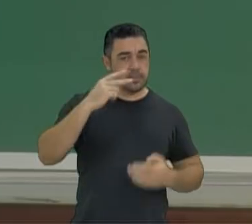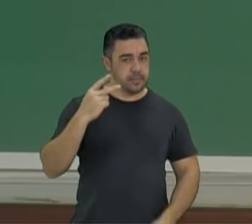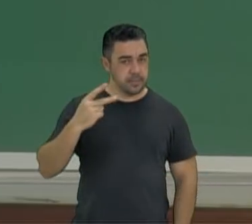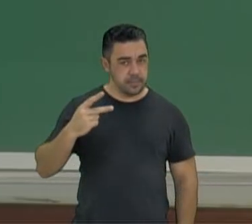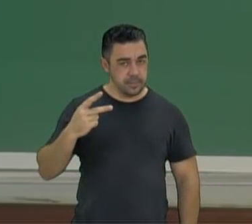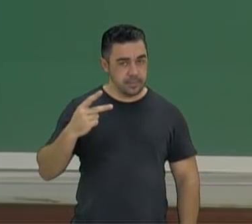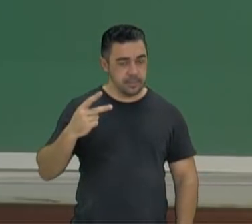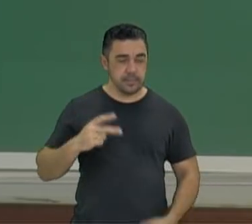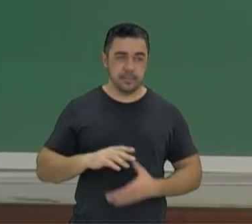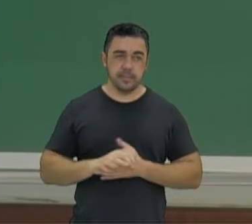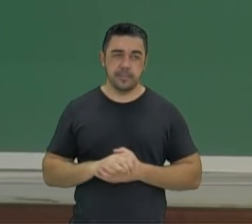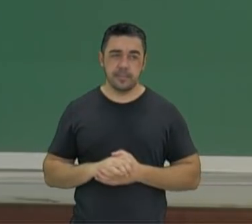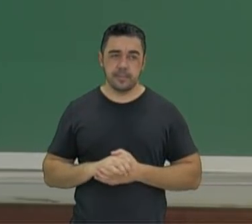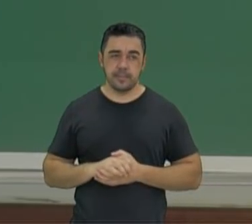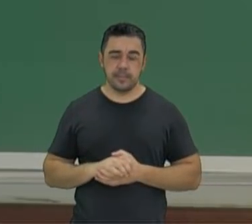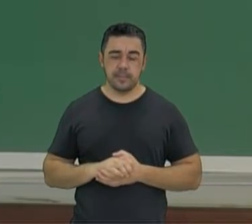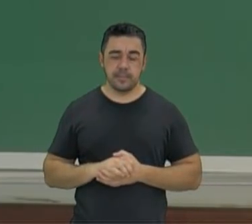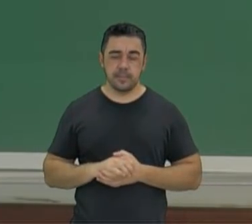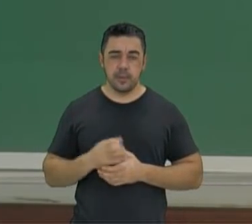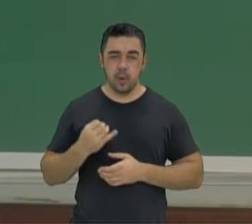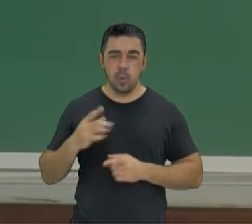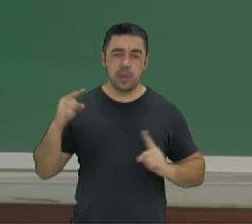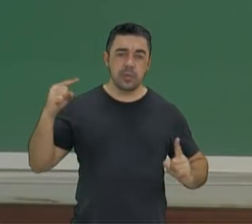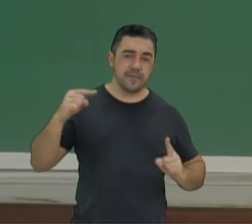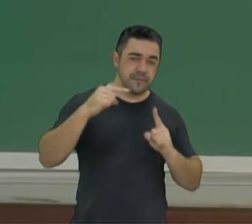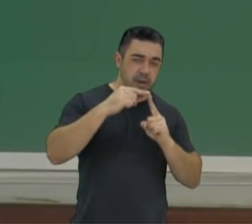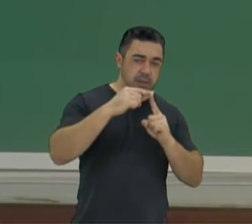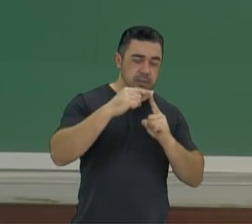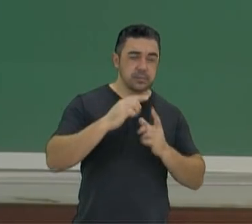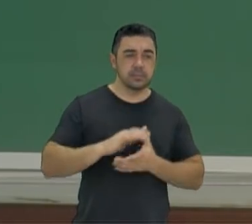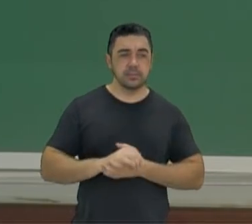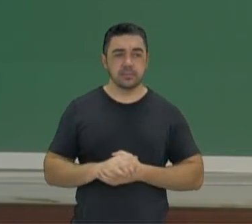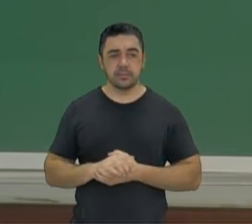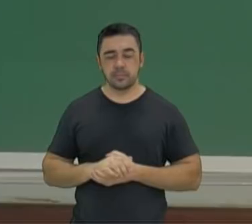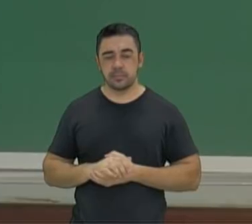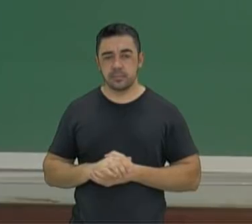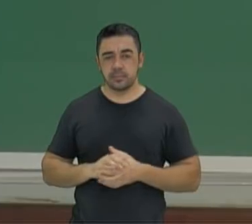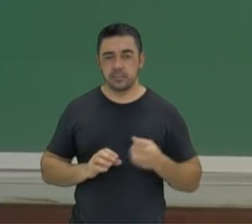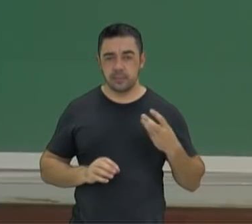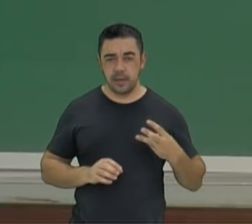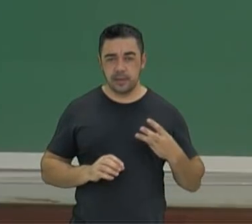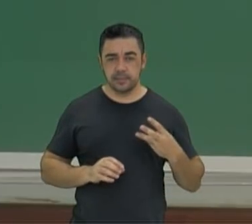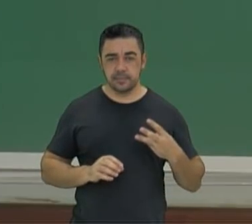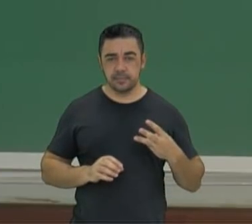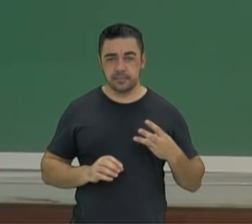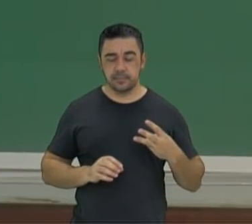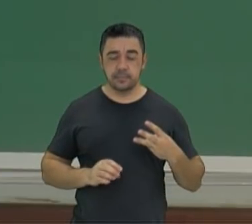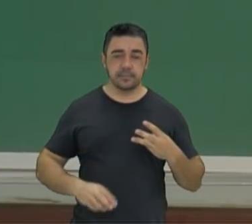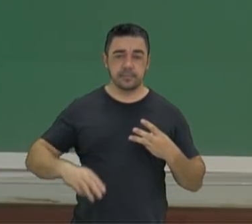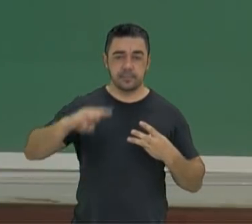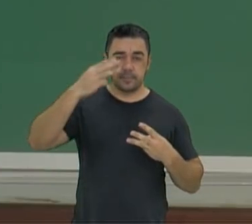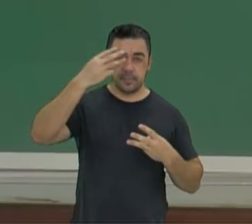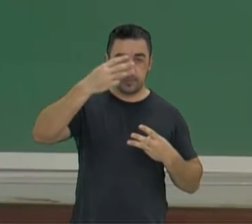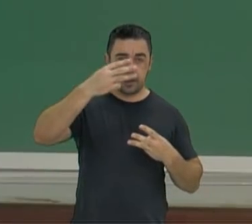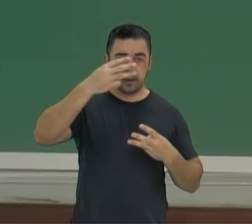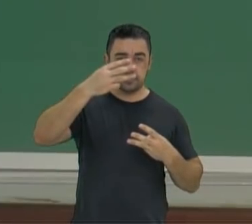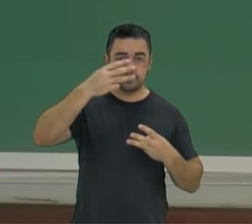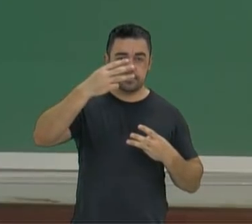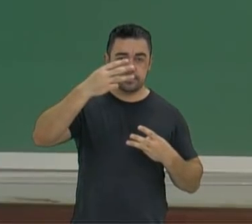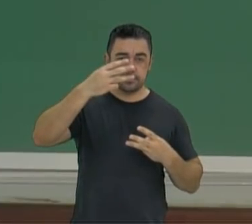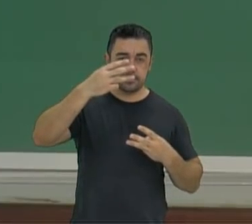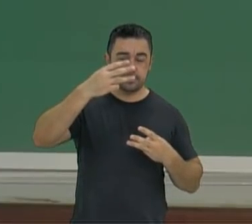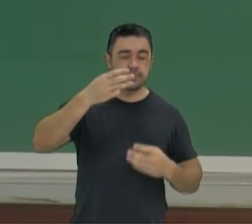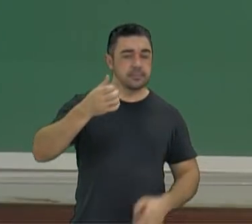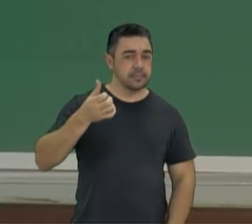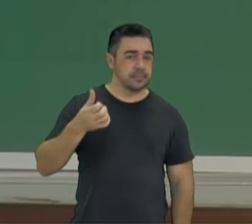e uma inferior. 2 bases. E os vértices? 1, 2, 3. Se eu tenho 3 na base inferior, vou